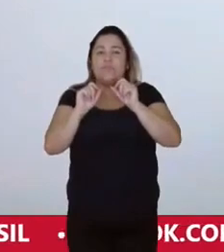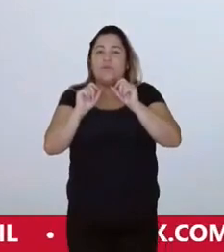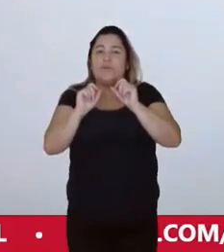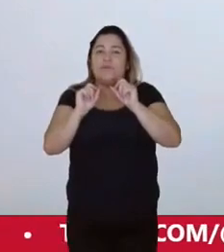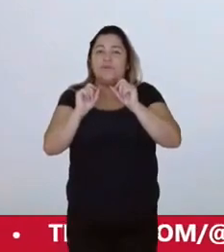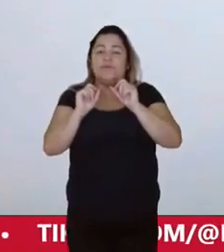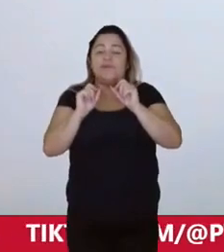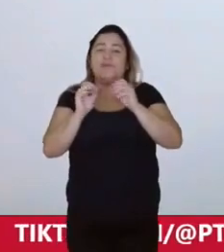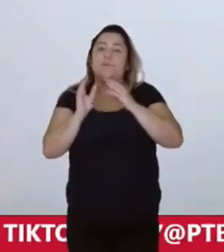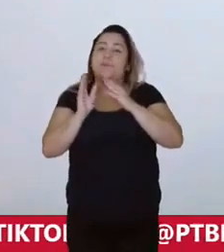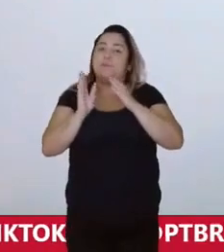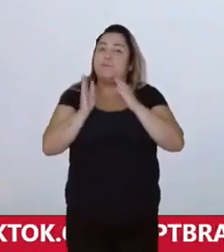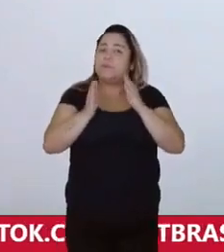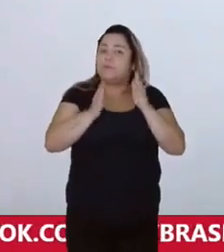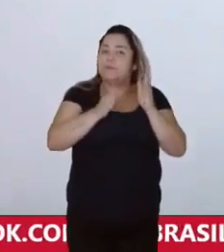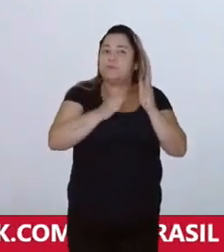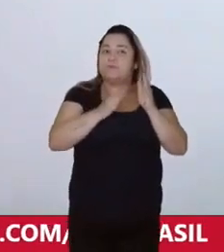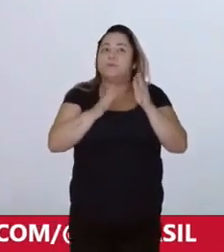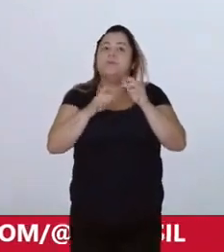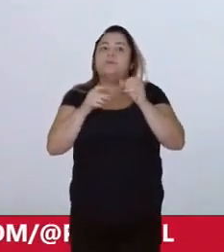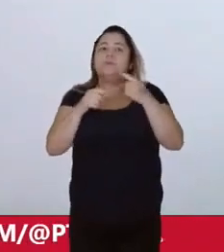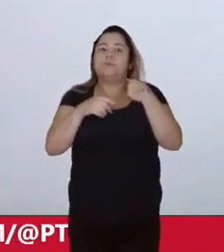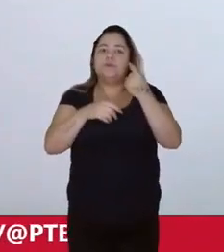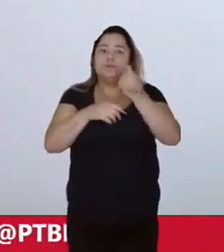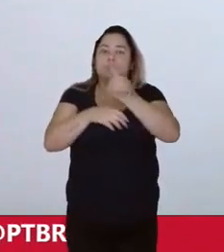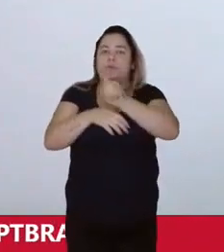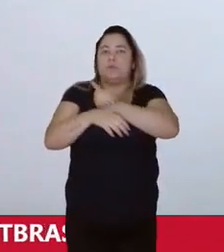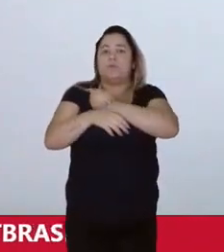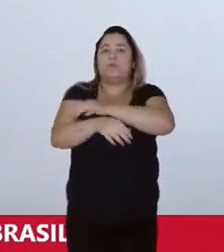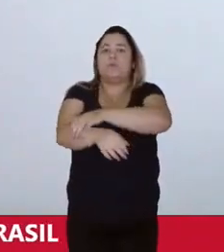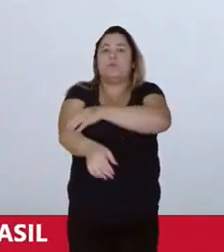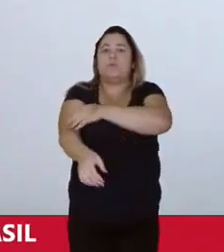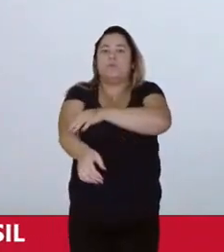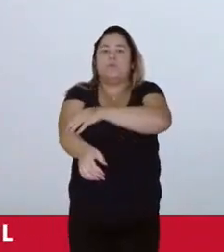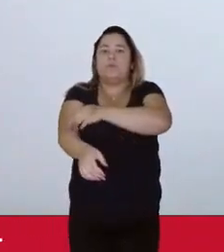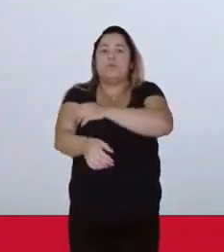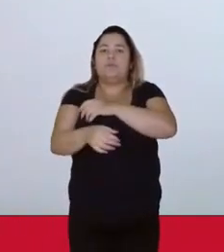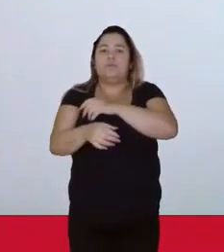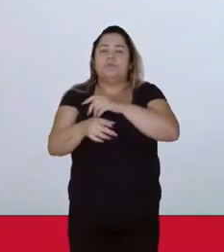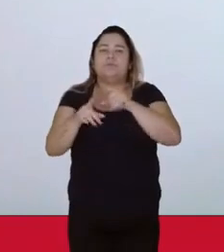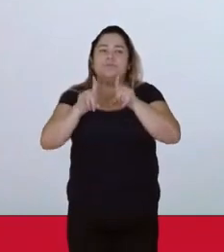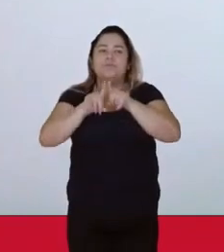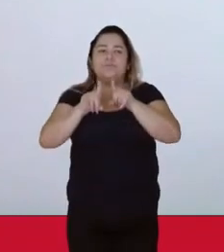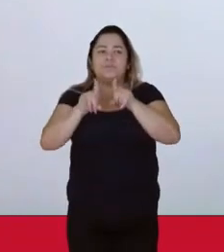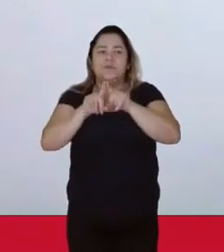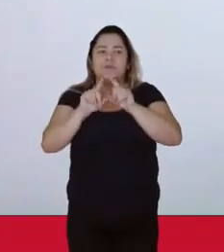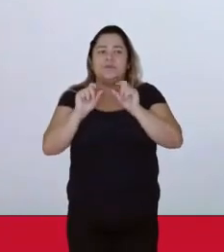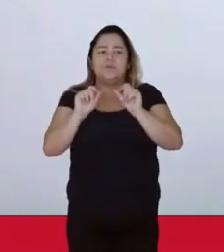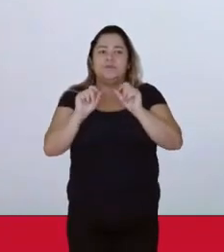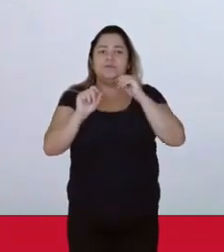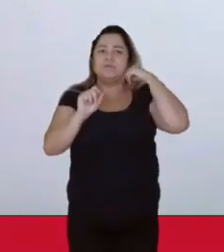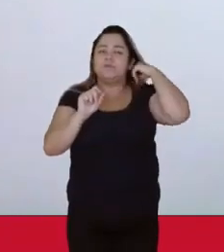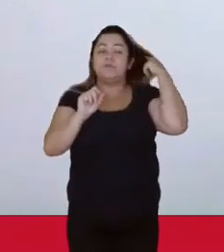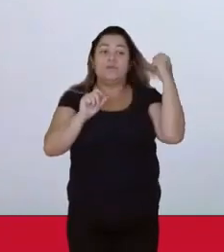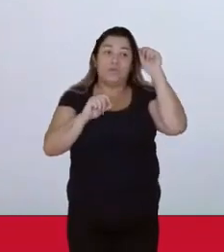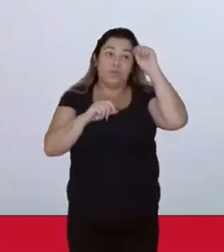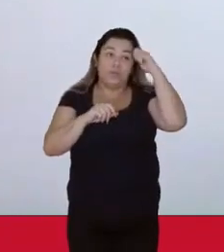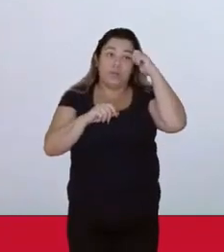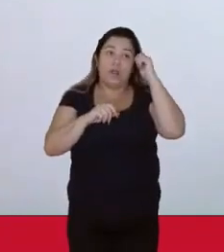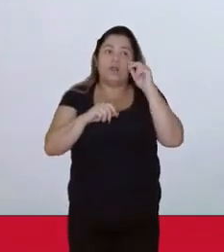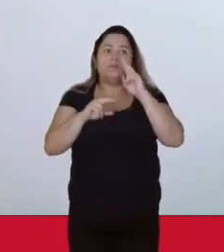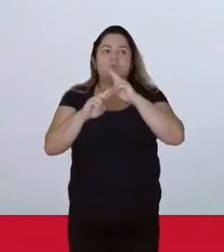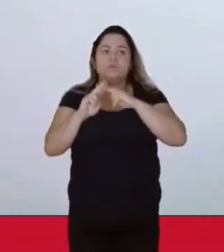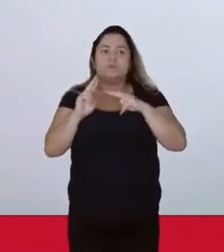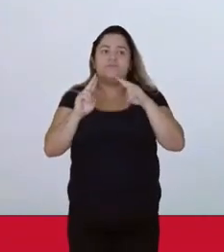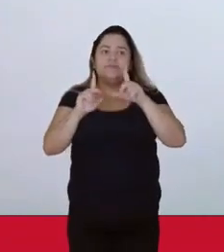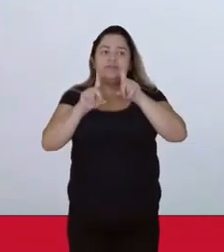um processo em que a gente vinha ainda engatinhando, né, que é o processo de inclusão de negros e negras nas